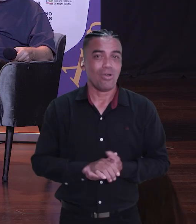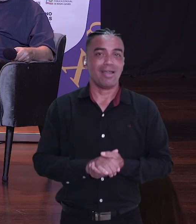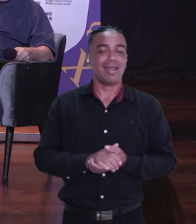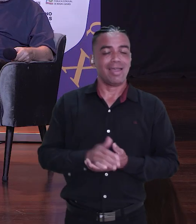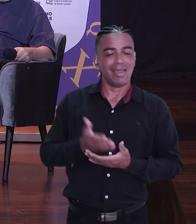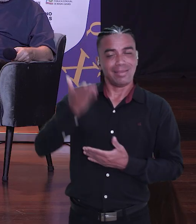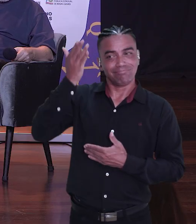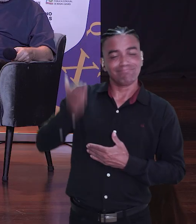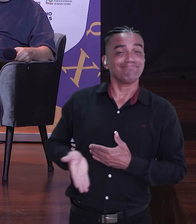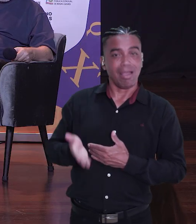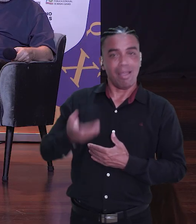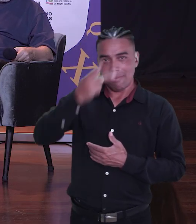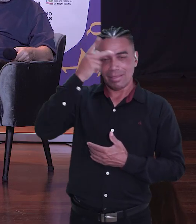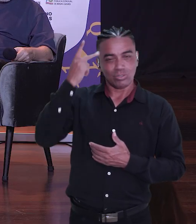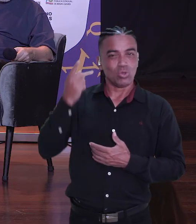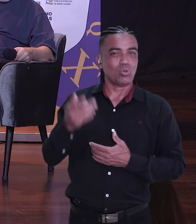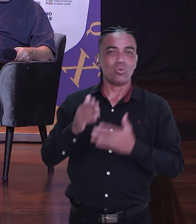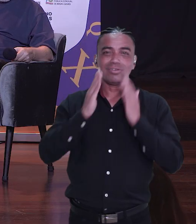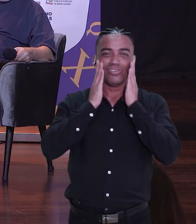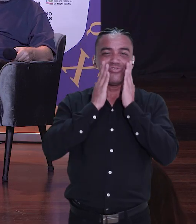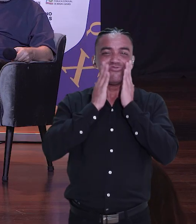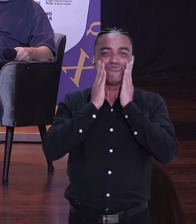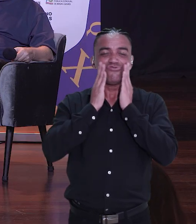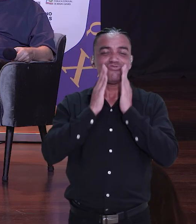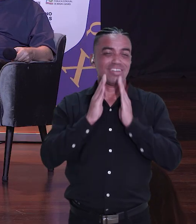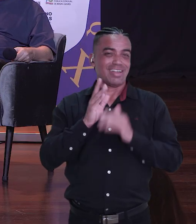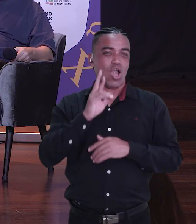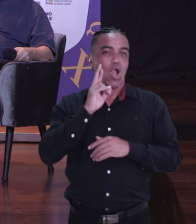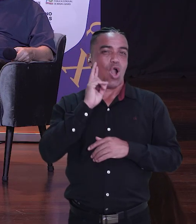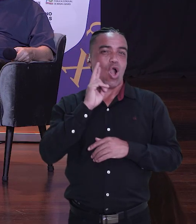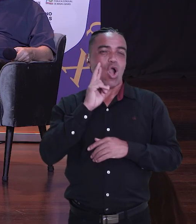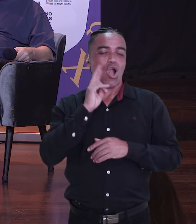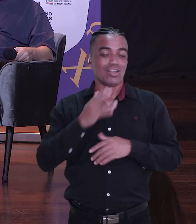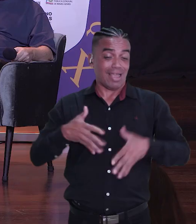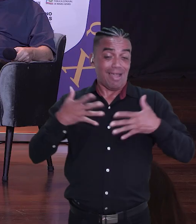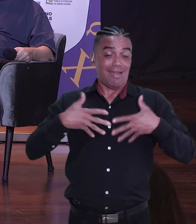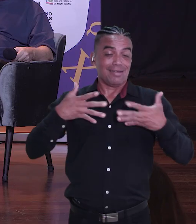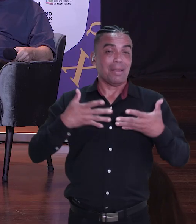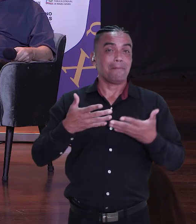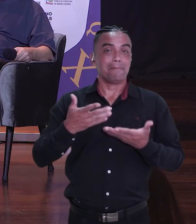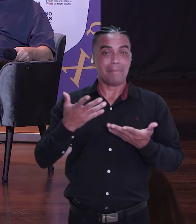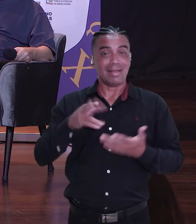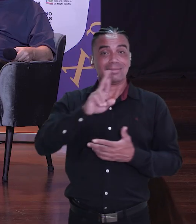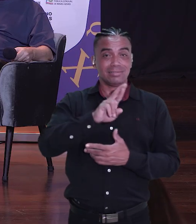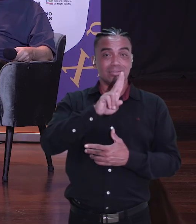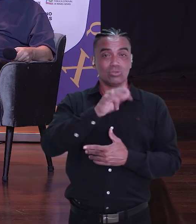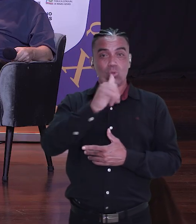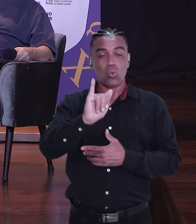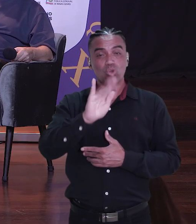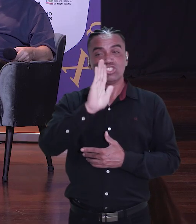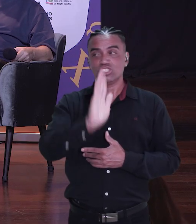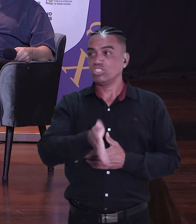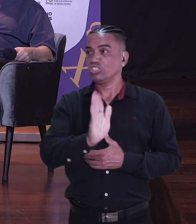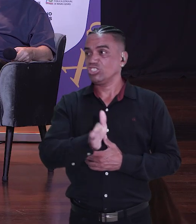ainda, essa figura que está aqui, todo rosadinho, com essa cara, todo animado, mas o